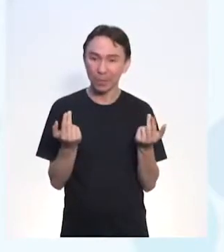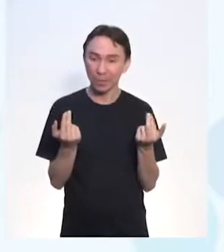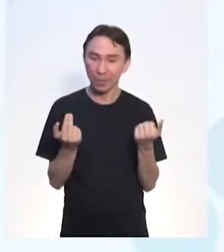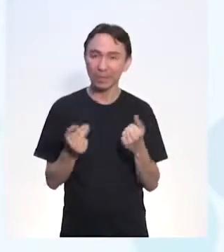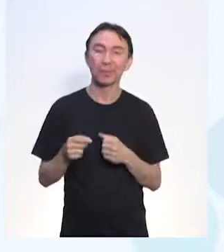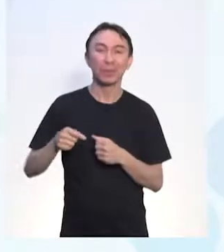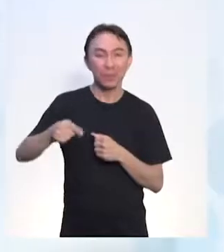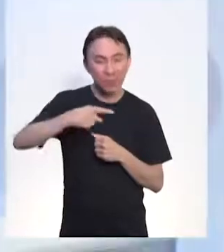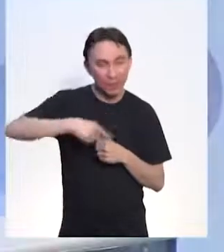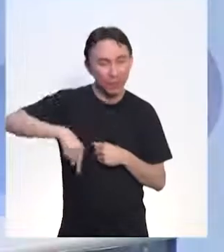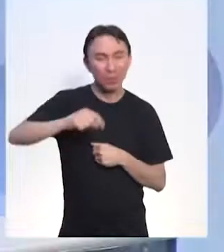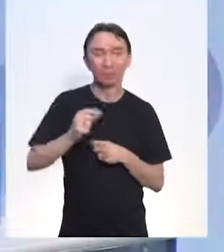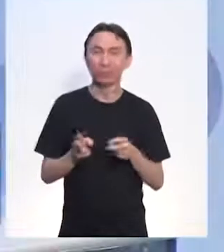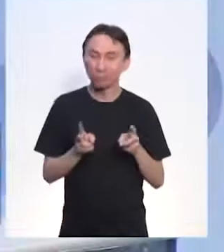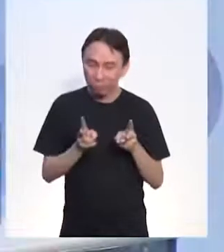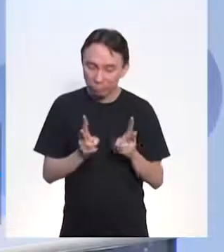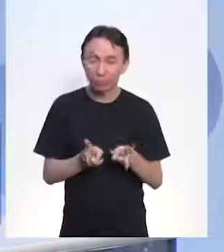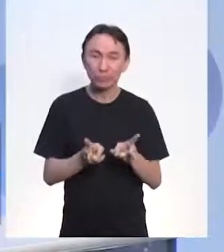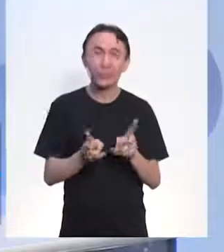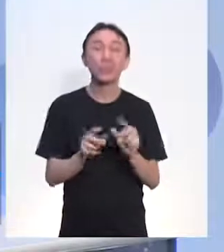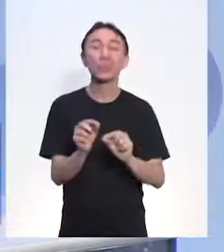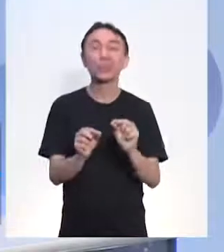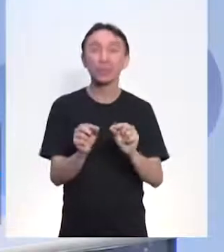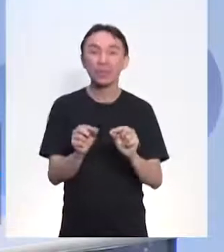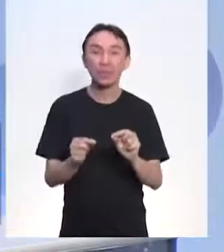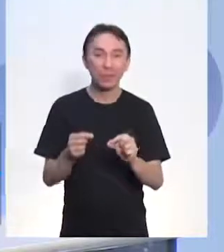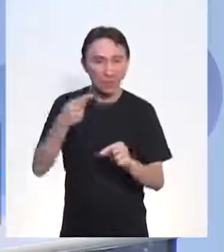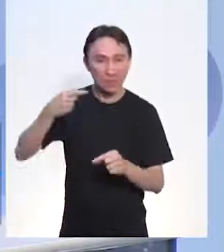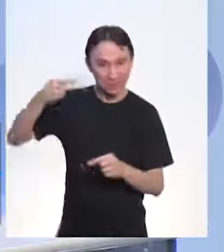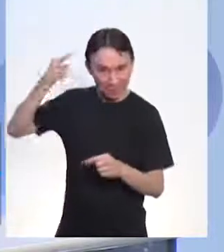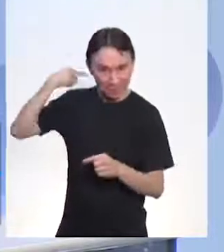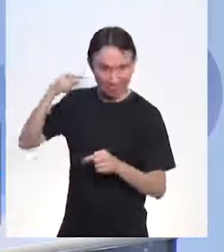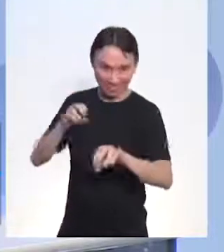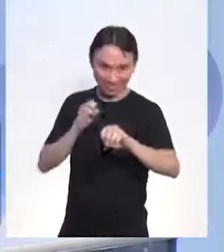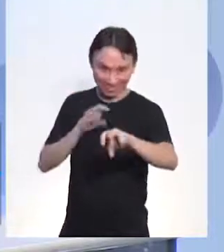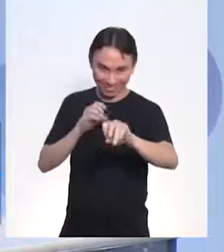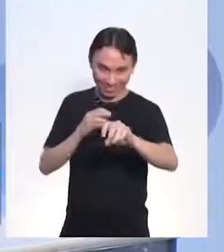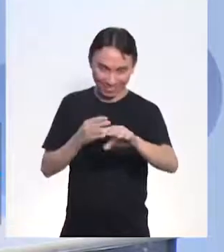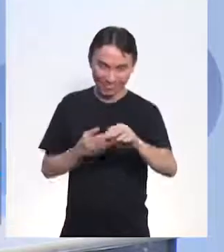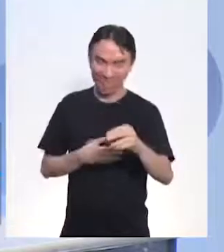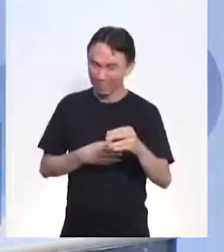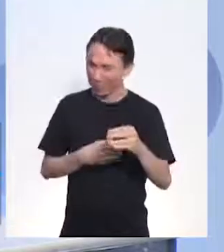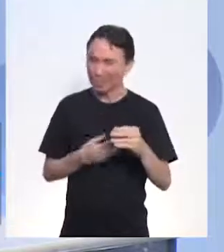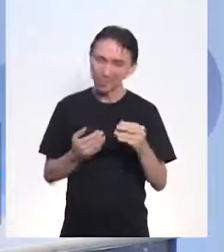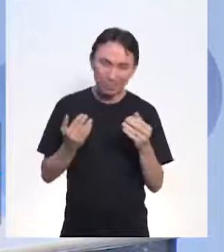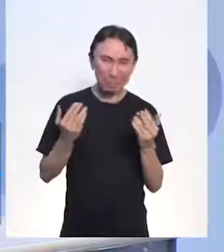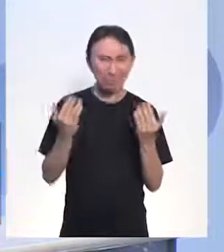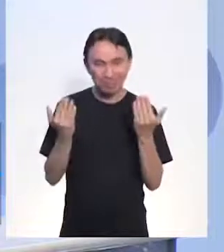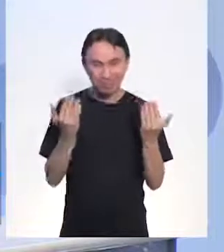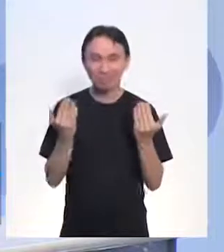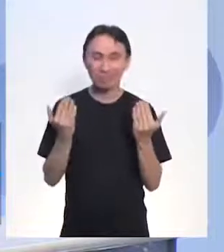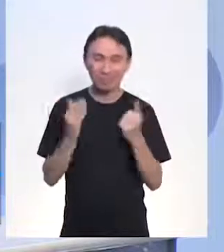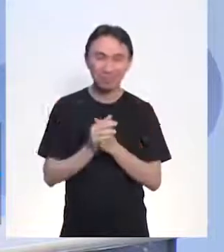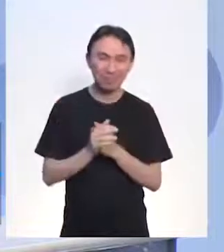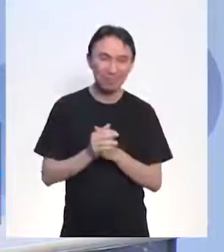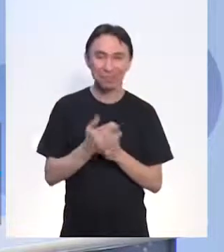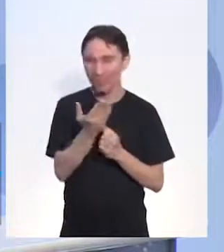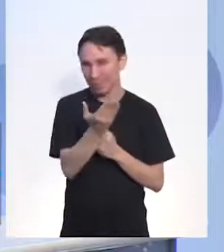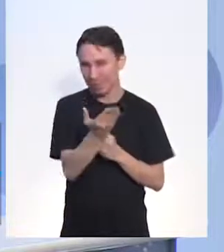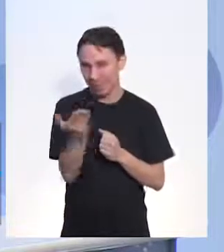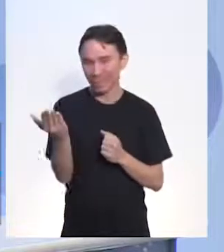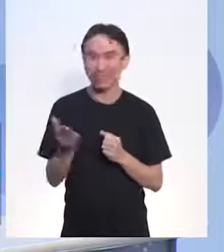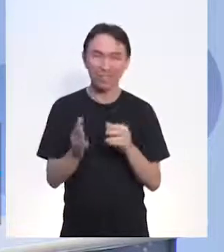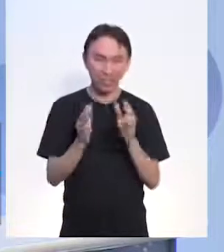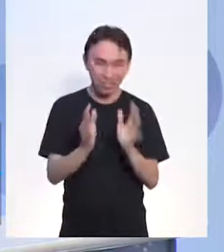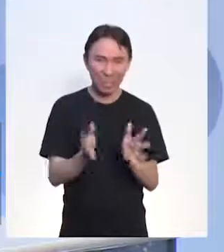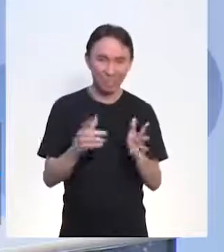um pouquinho mais em comparação com a aula passada. Do mesmo volume que você já tem aí com